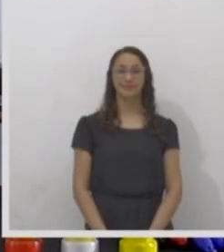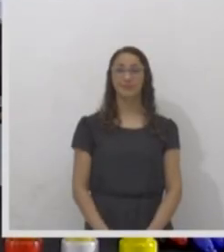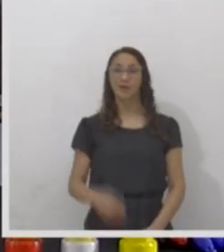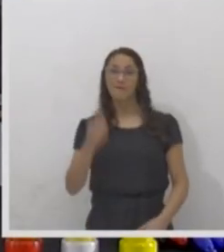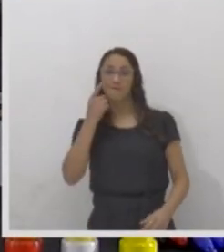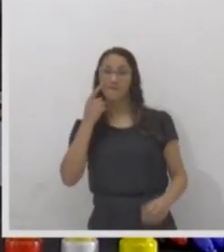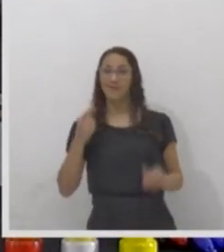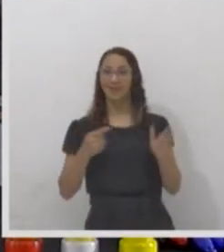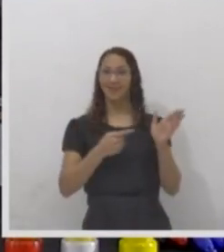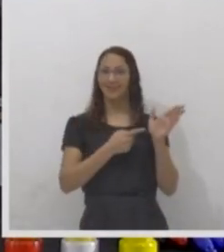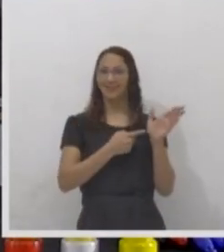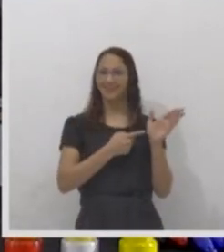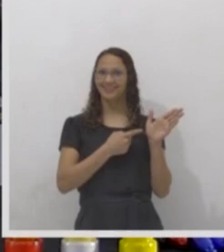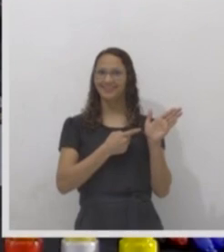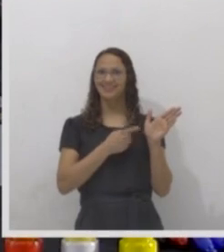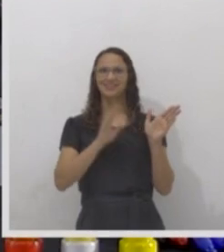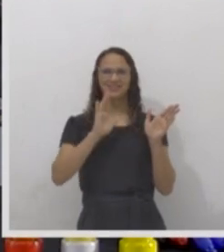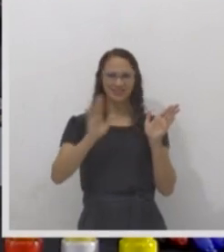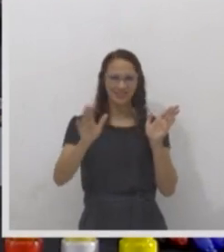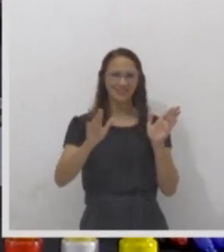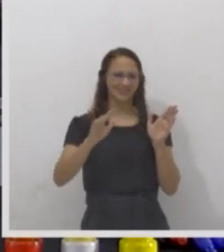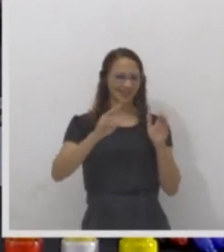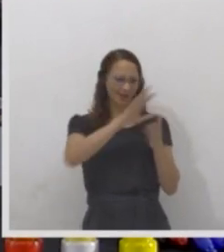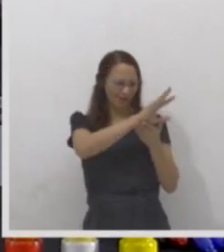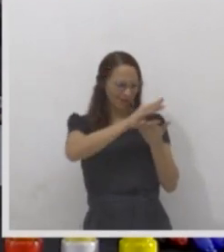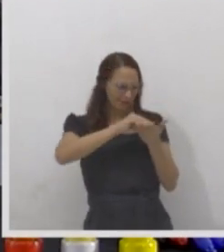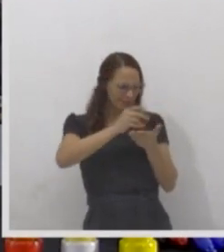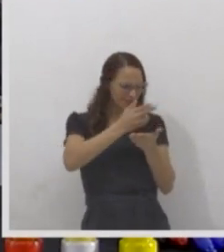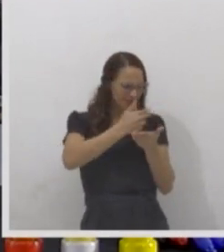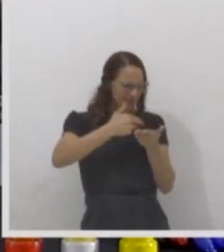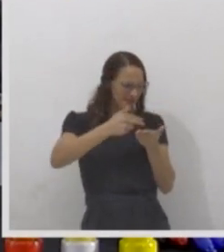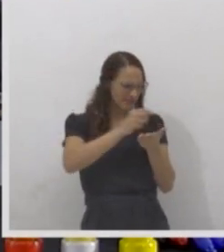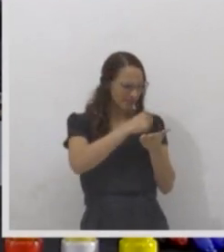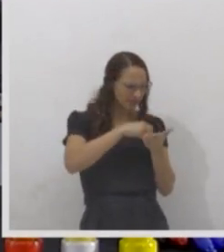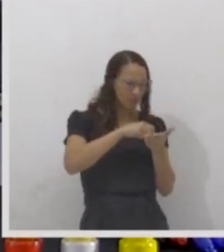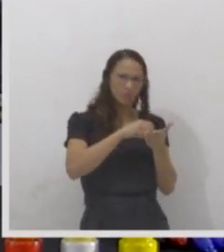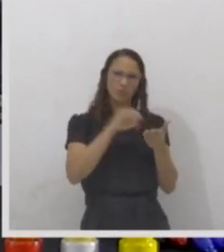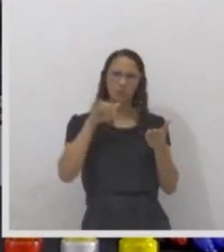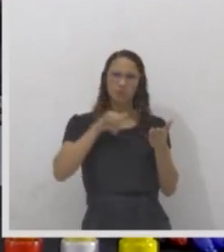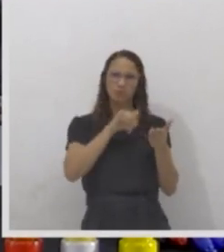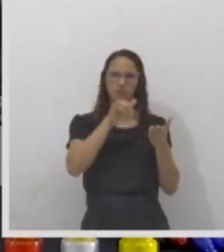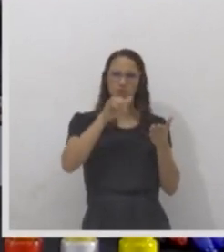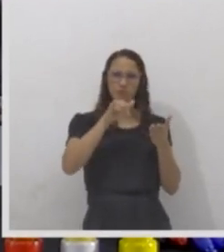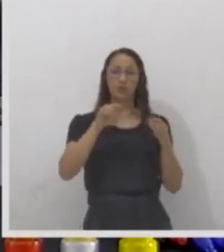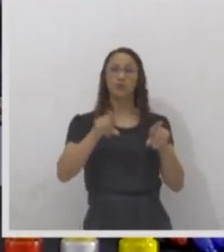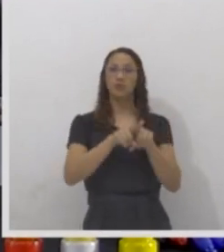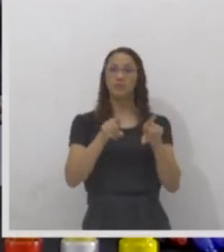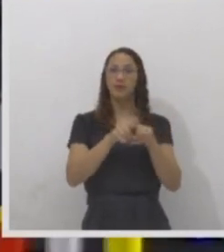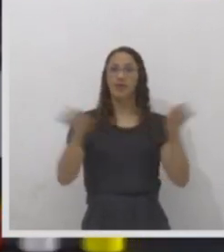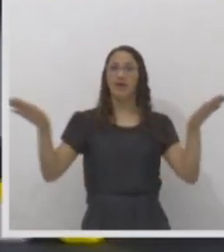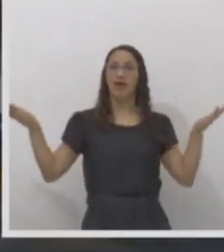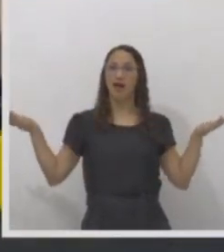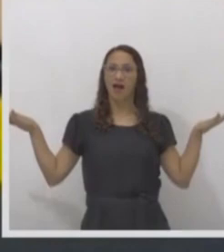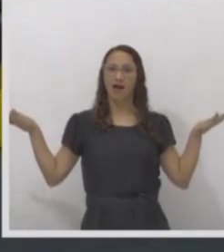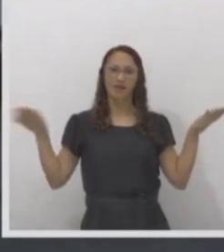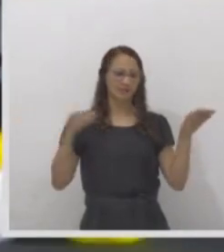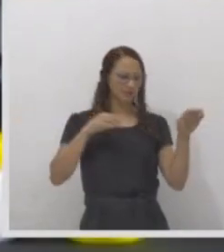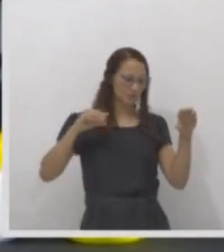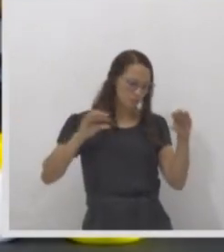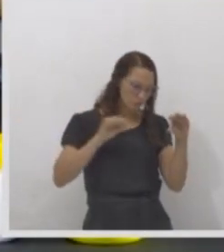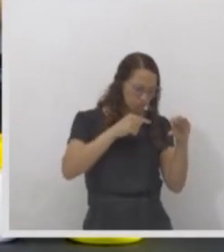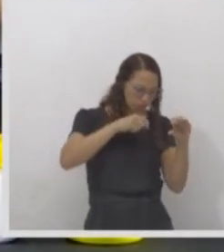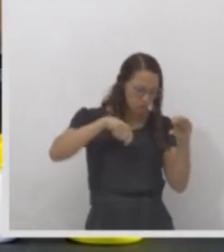Olha só, já utilizei o molde aqui do corpo do avião e da asa e já está marcado aqui. Agora nós